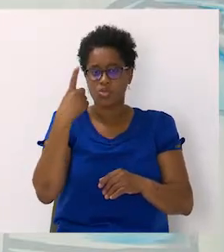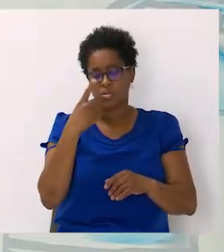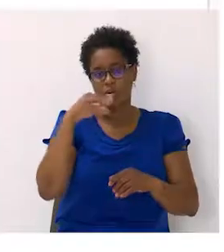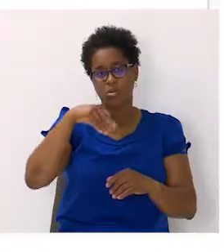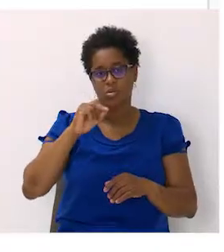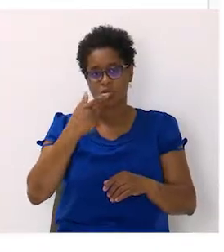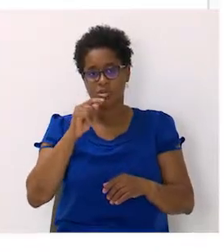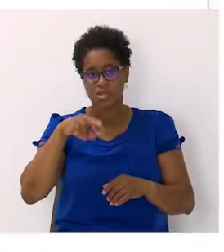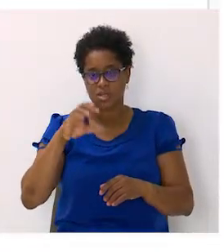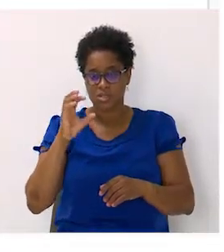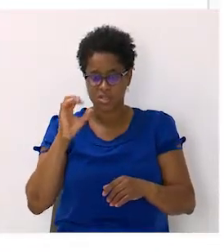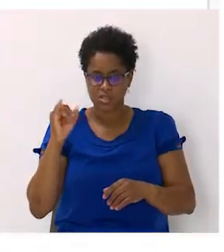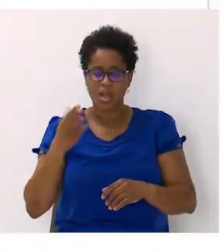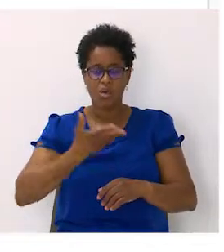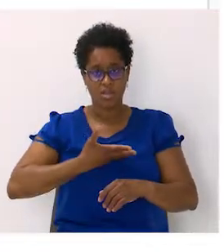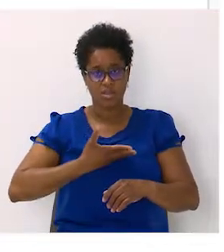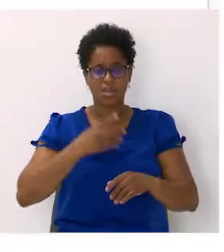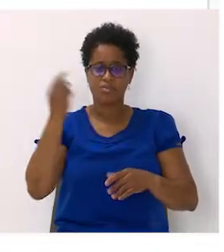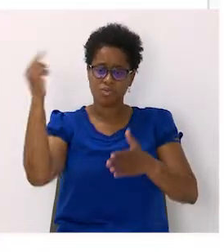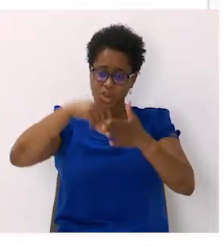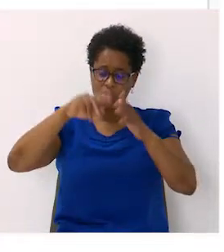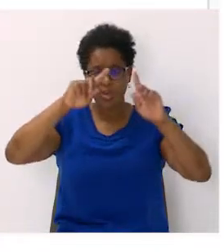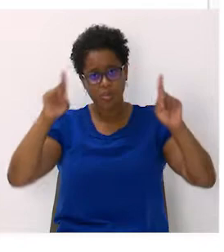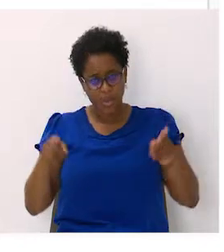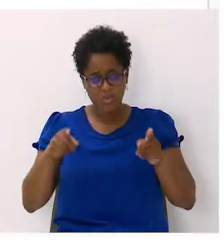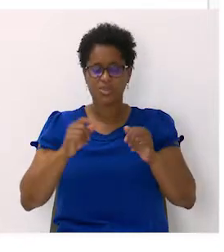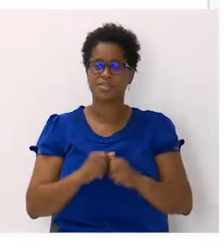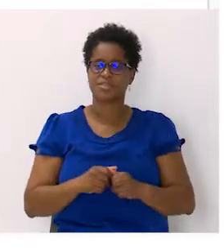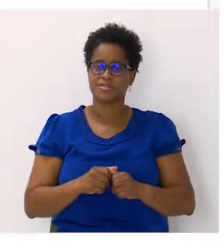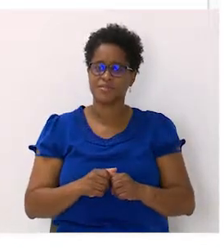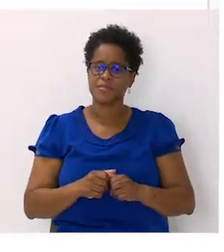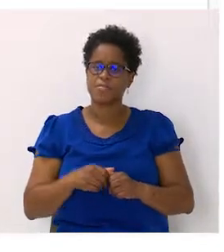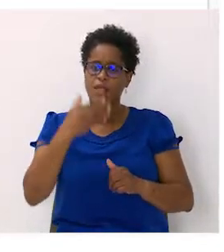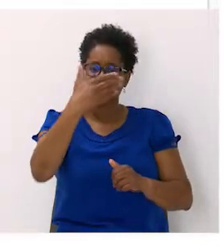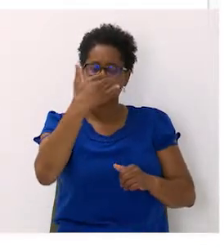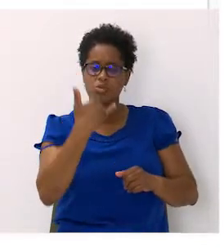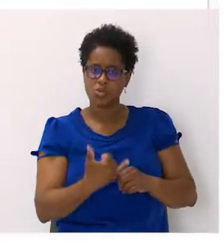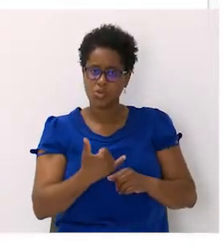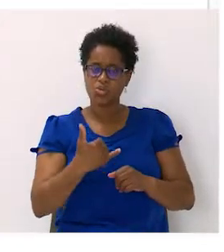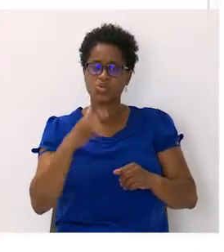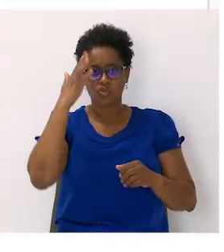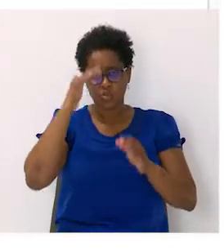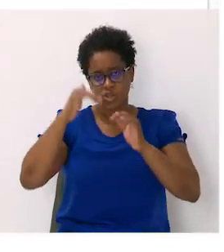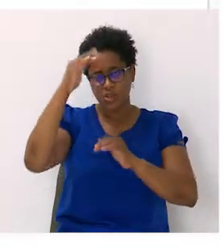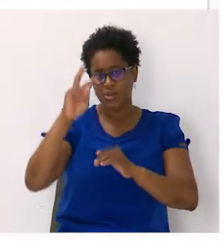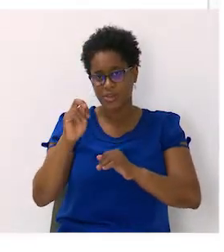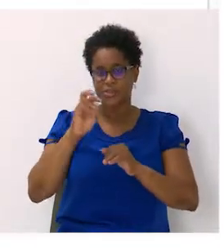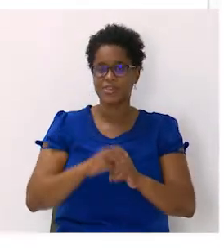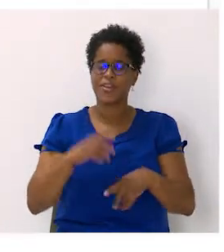potência. D, dentro de parênteses, 1 sobre 2 de expoente